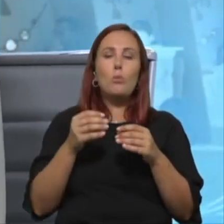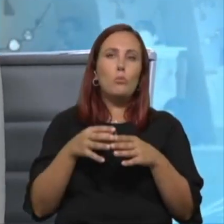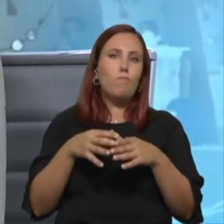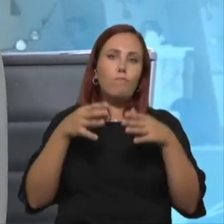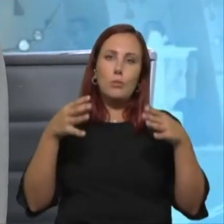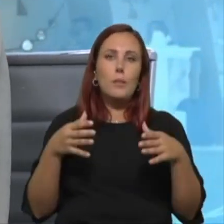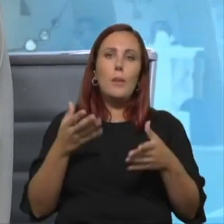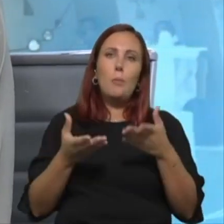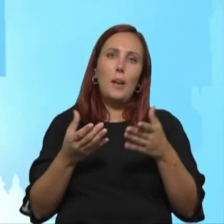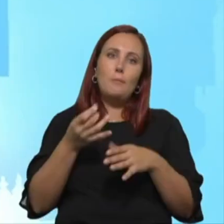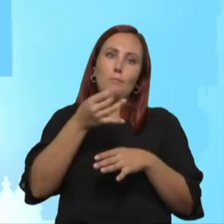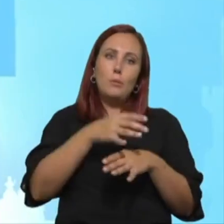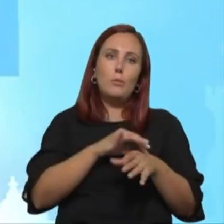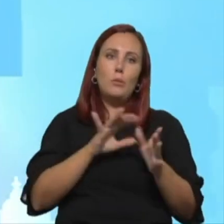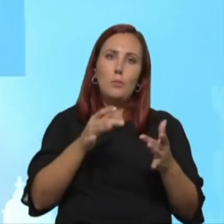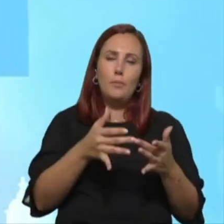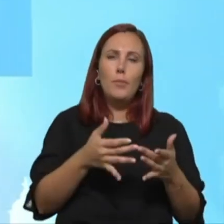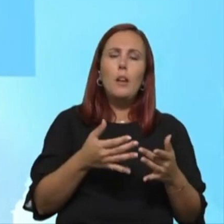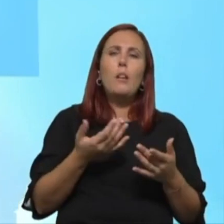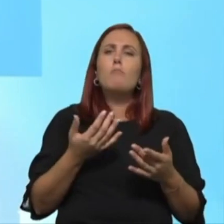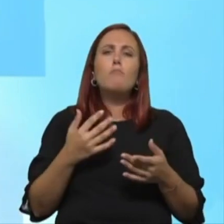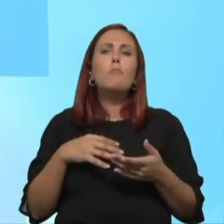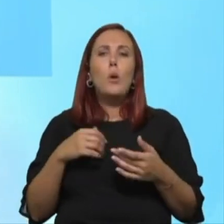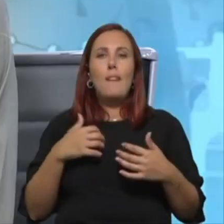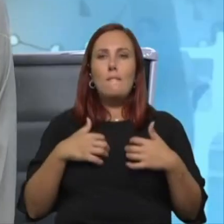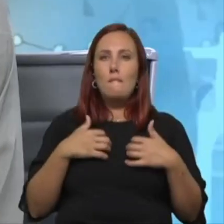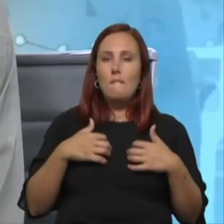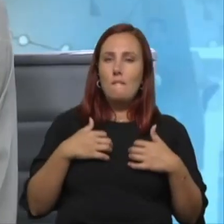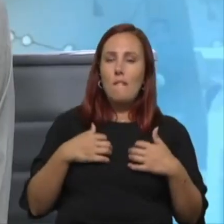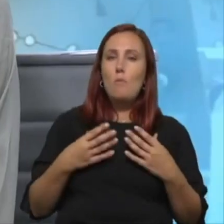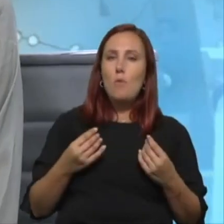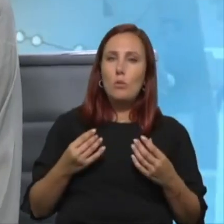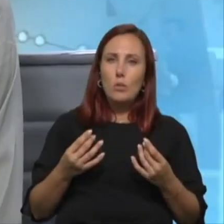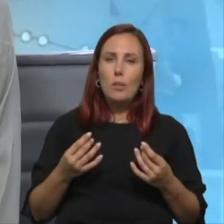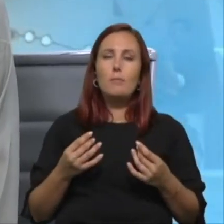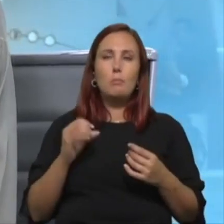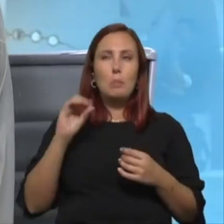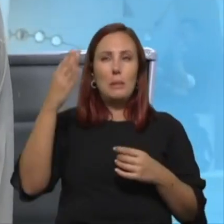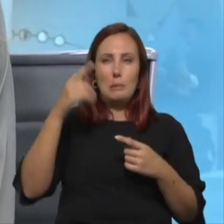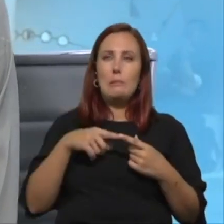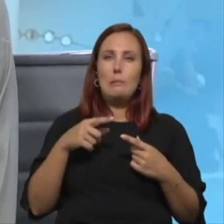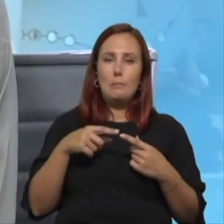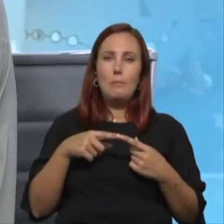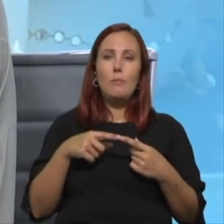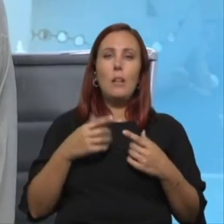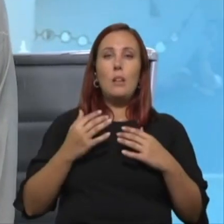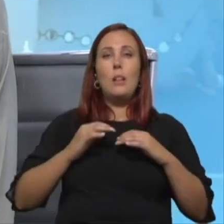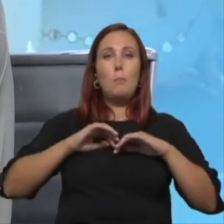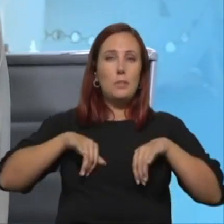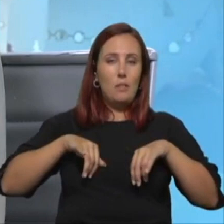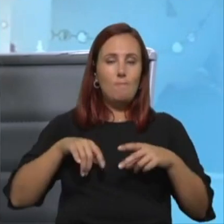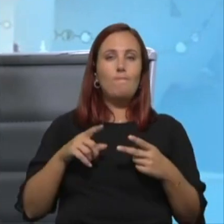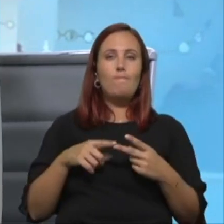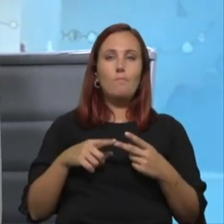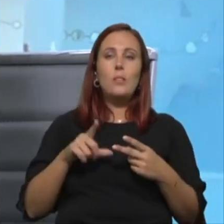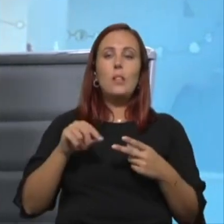E falamos que género de patologias? Ansiedade? Muita ansiedade. A ansiedade será o número 1. Sim, a ansiedade, a depressão. Muitos